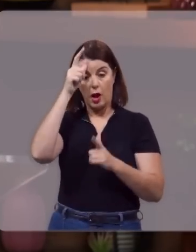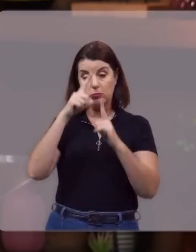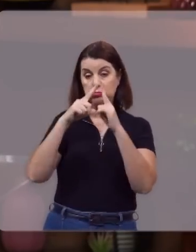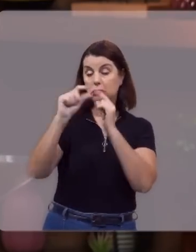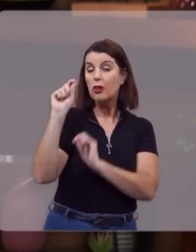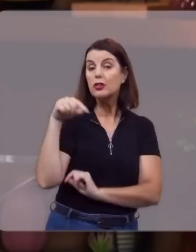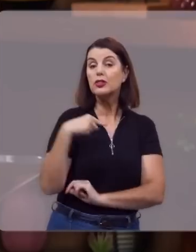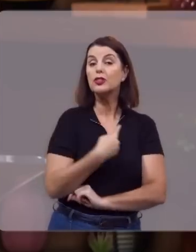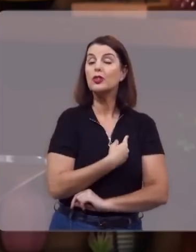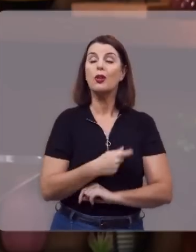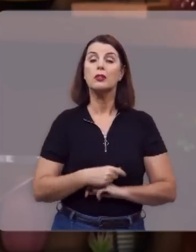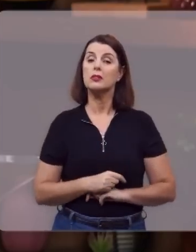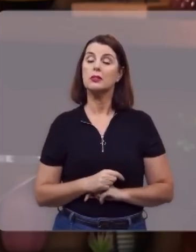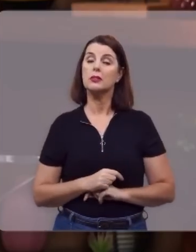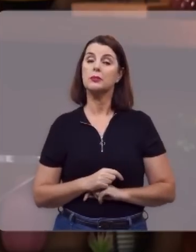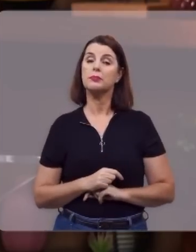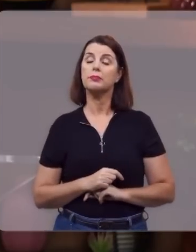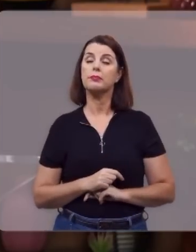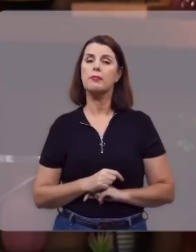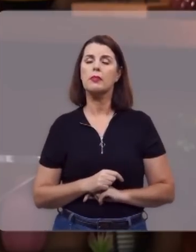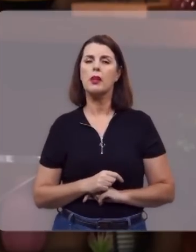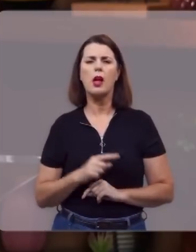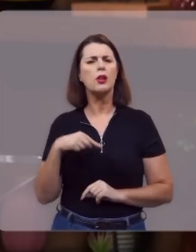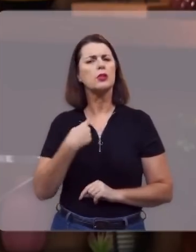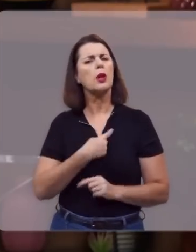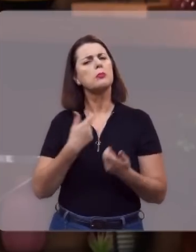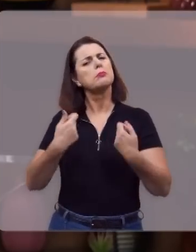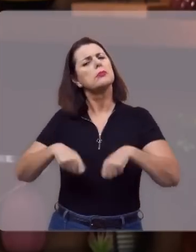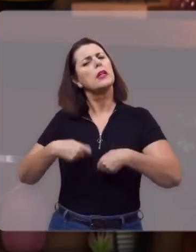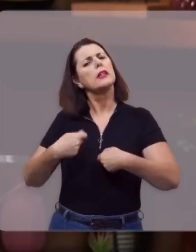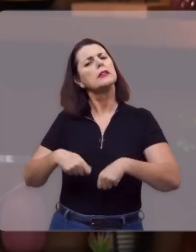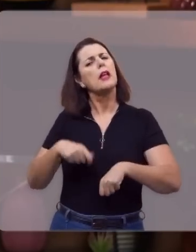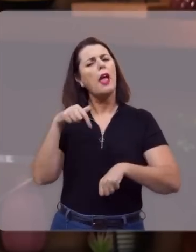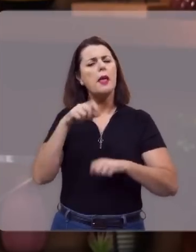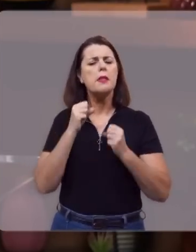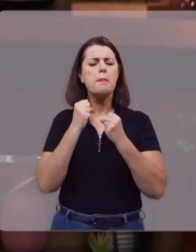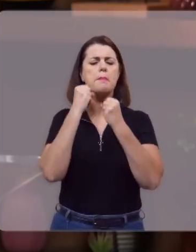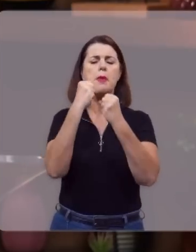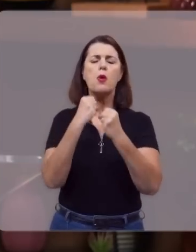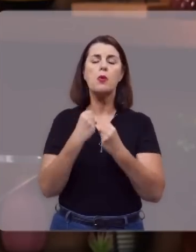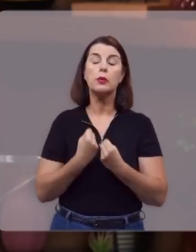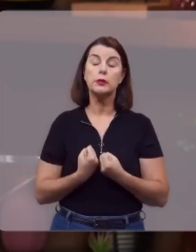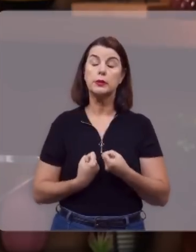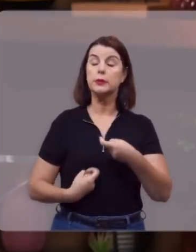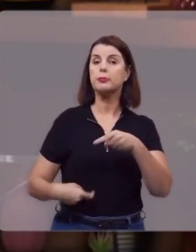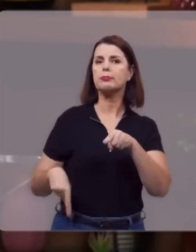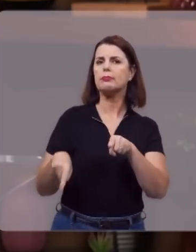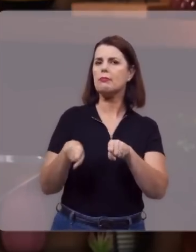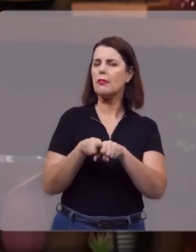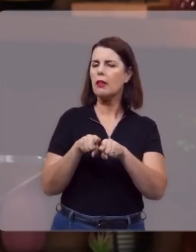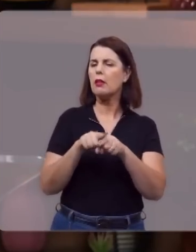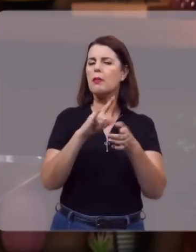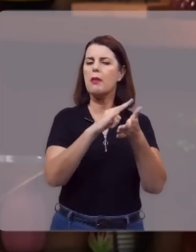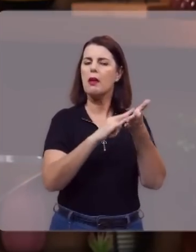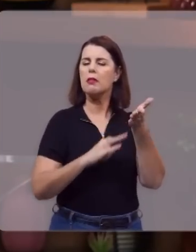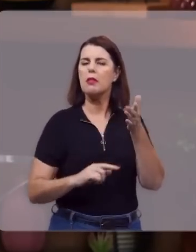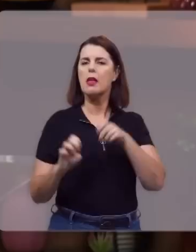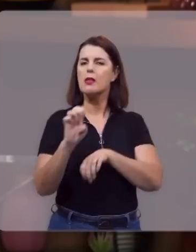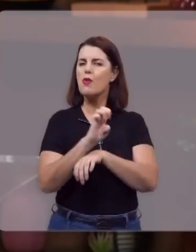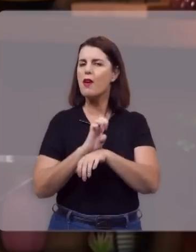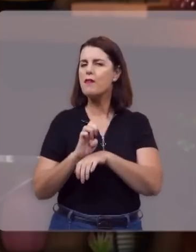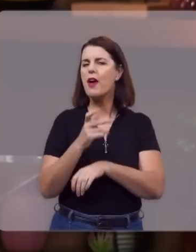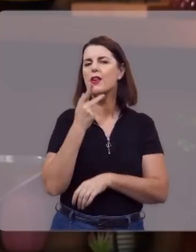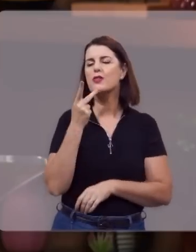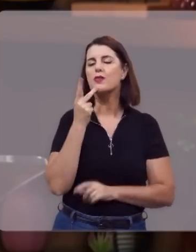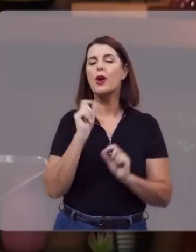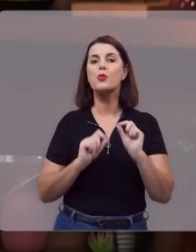de nós. Precisamos não apenas deste poder, mas ainda o texto de Efésios